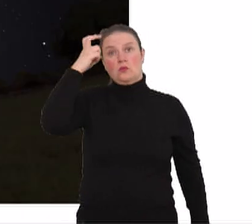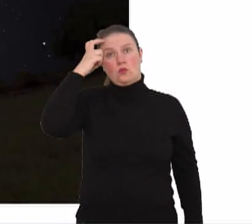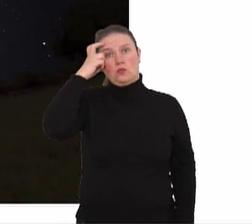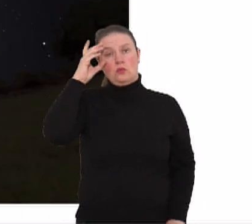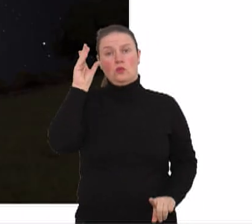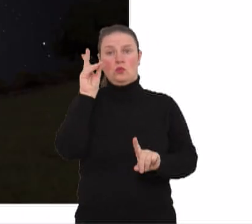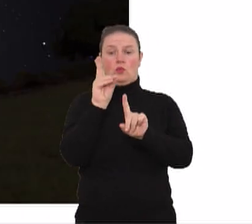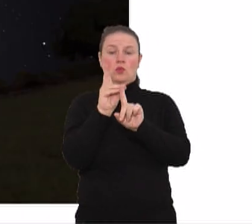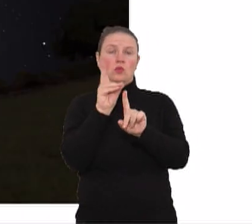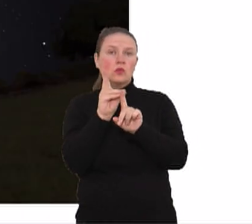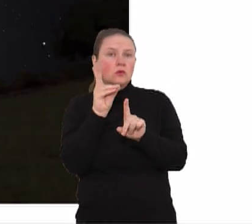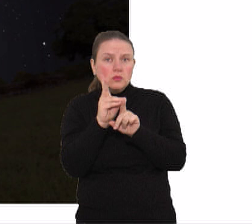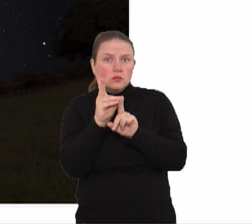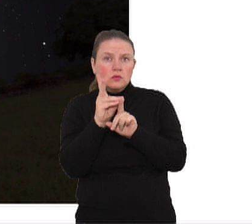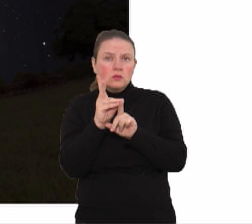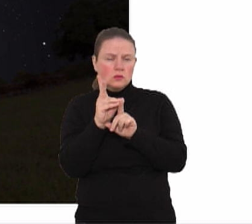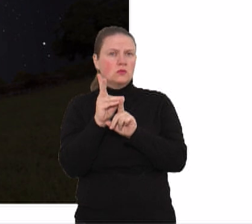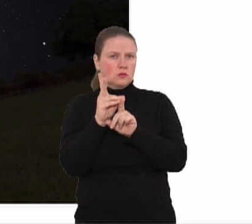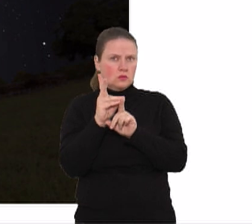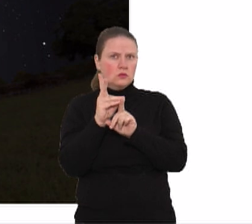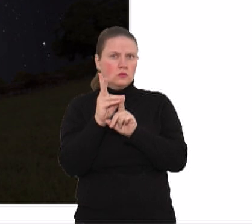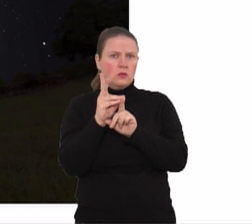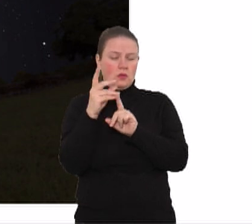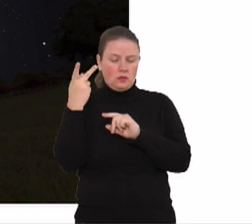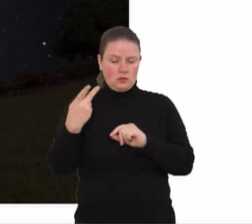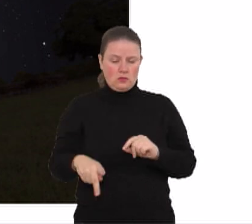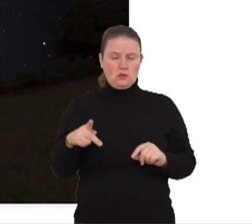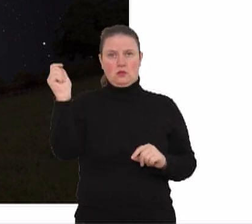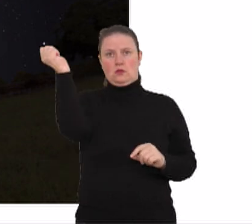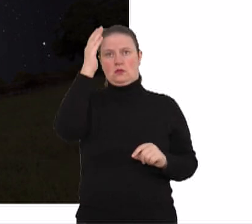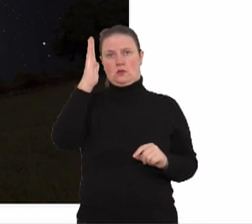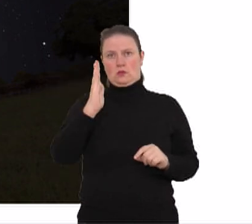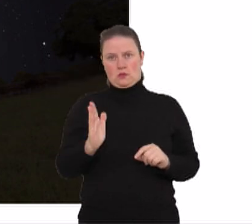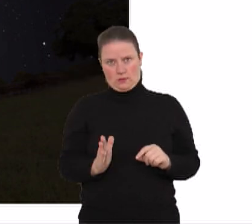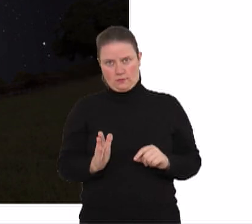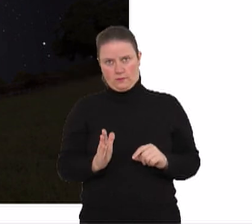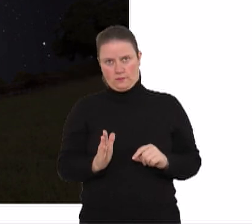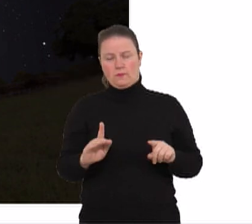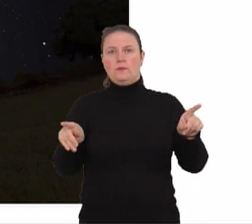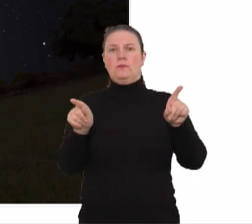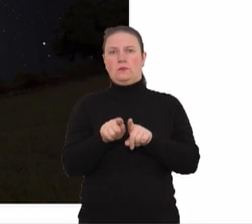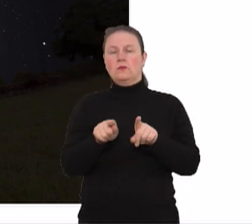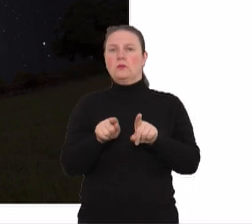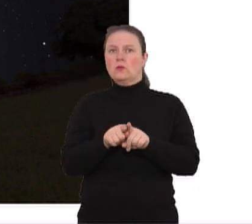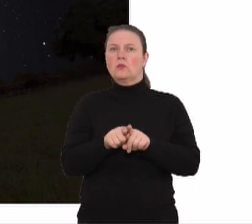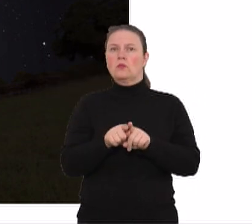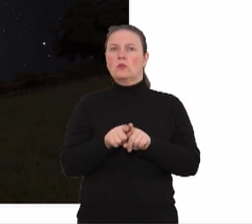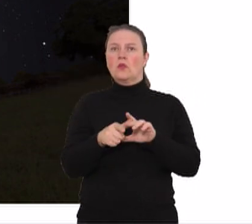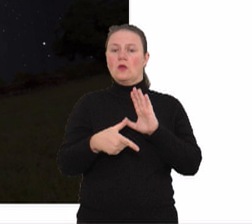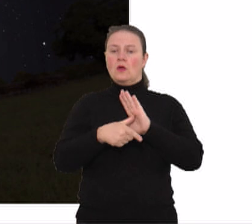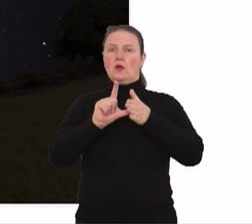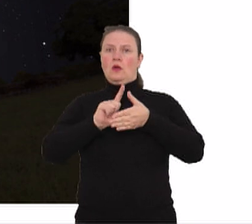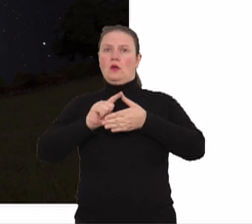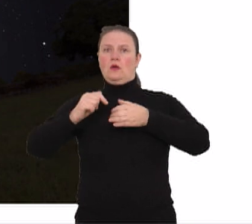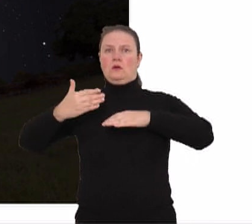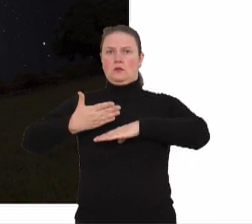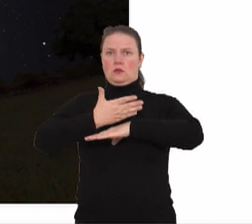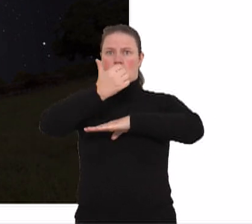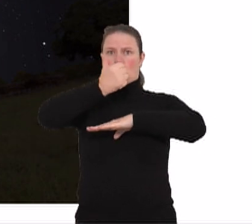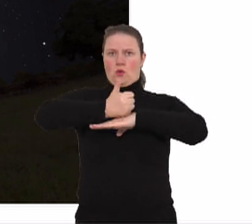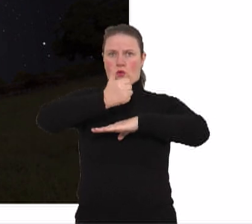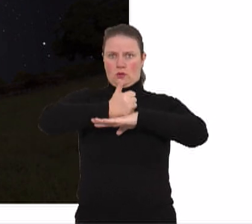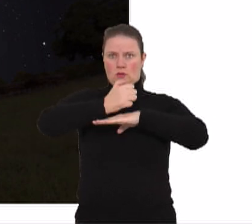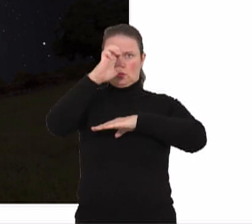índios habitantes, a maior parte dos índios habitantes brasileiros, né, os pré-colonização europeia, antes da